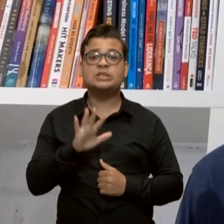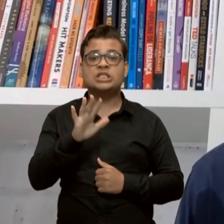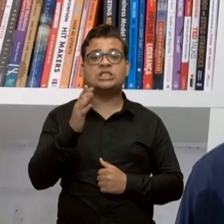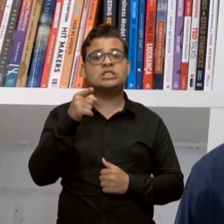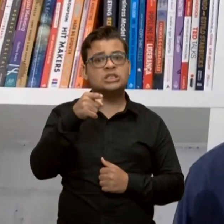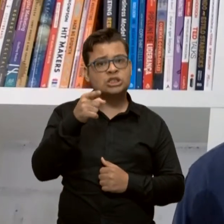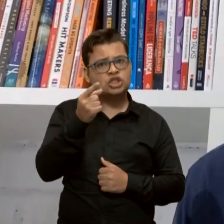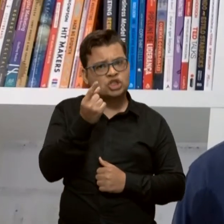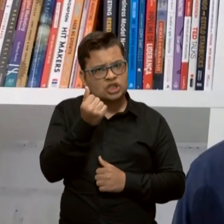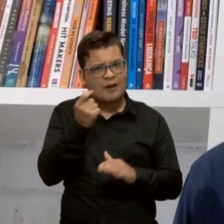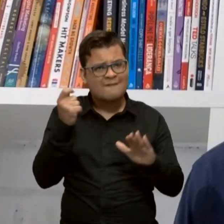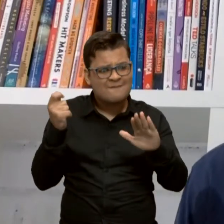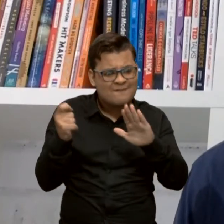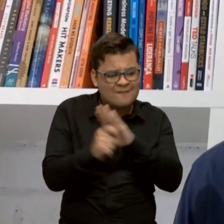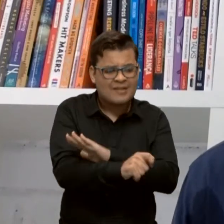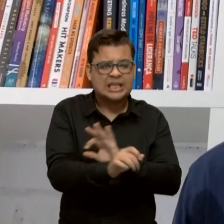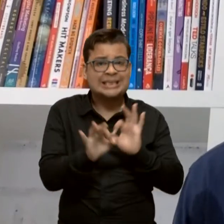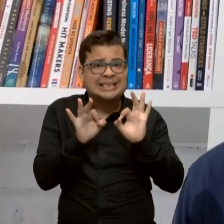tiver